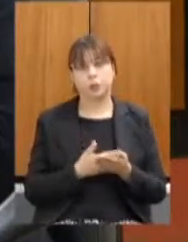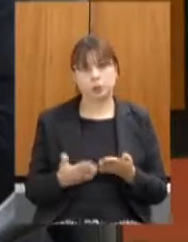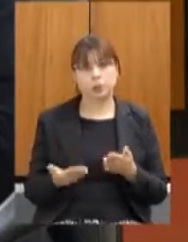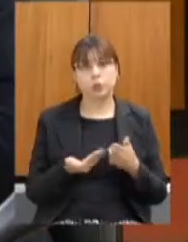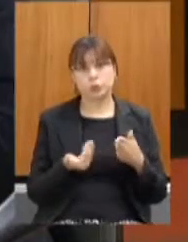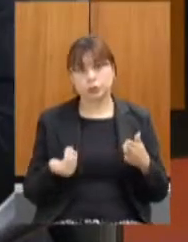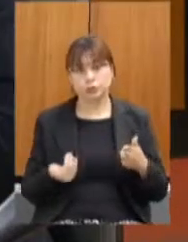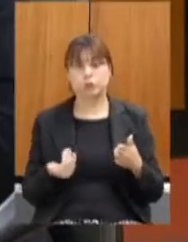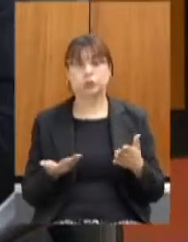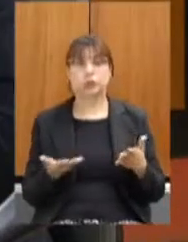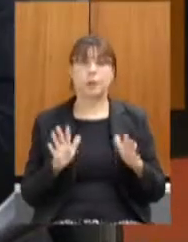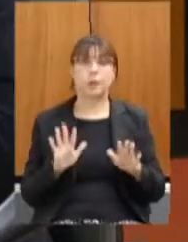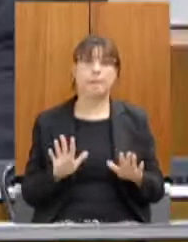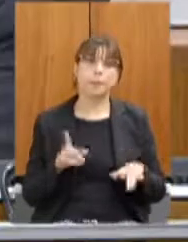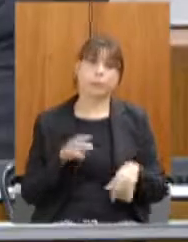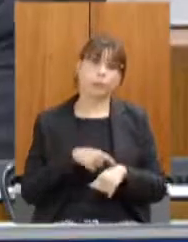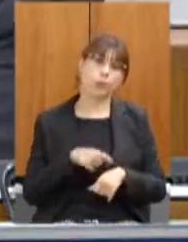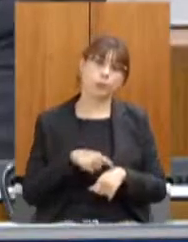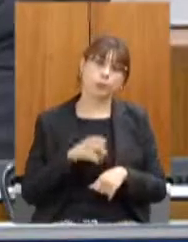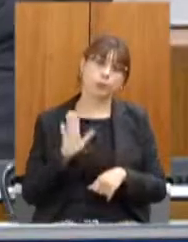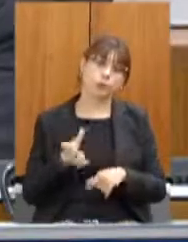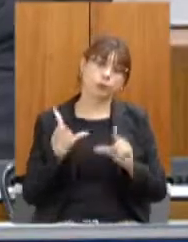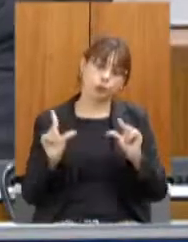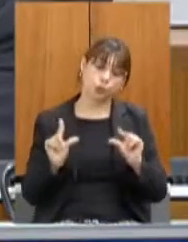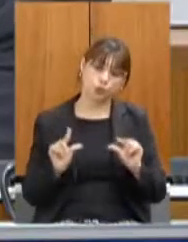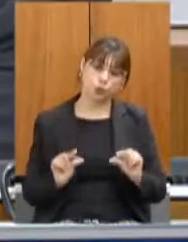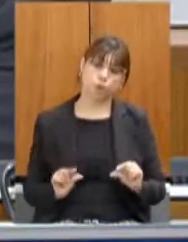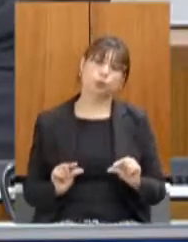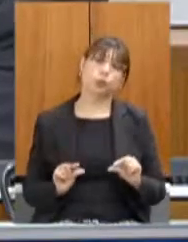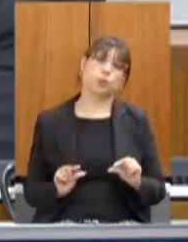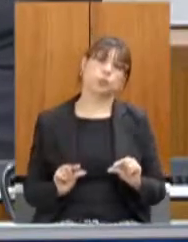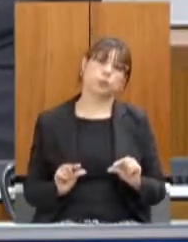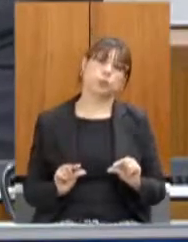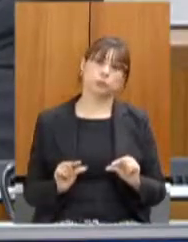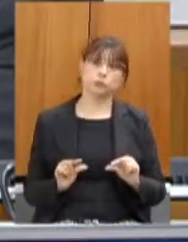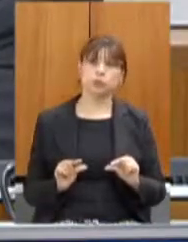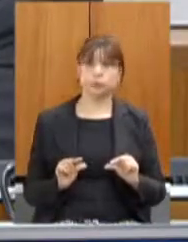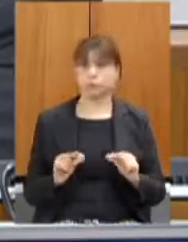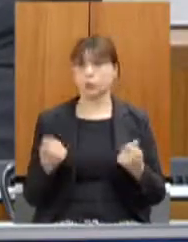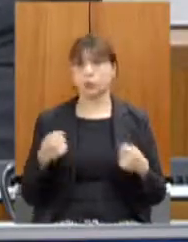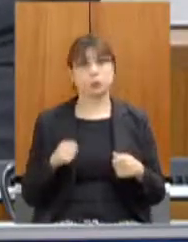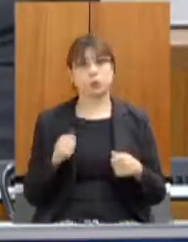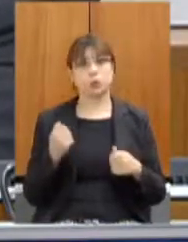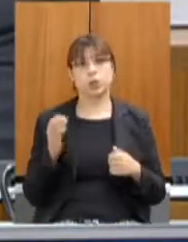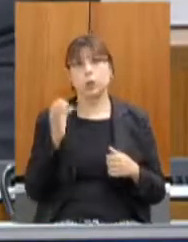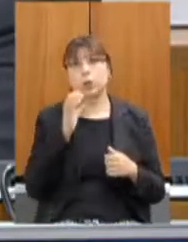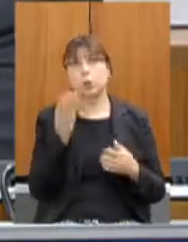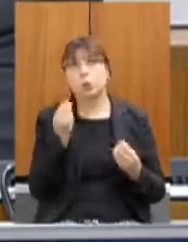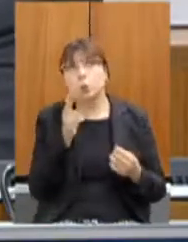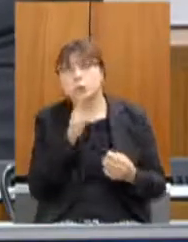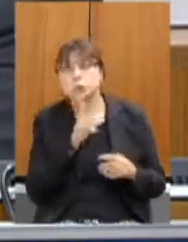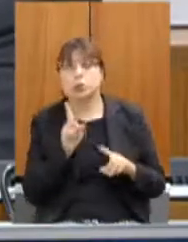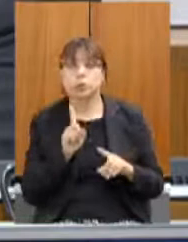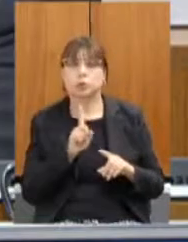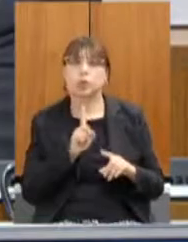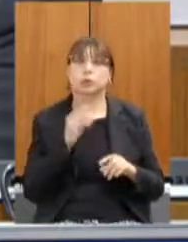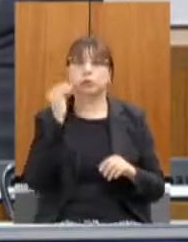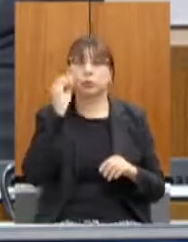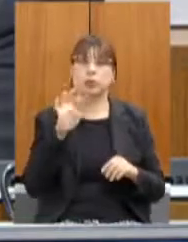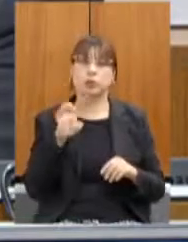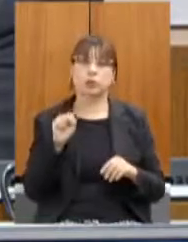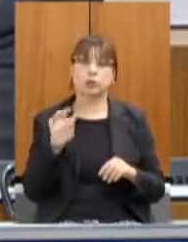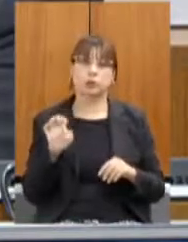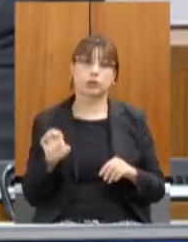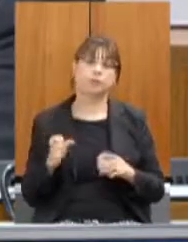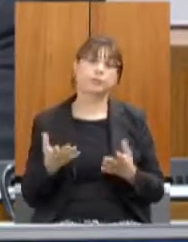mas começou a chegar a extração no momento já de diminuição da demanda como tudo né então hoje o que nós estamos assim a